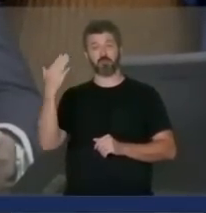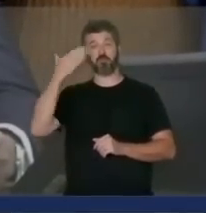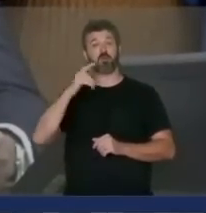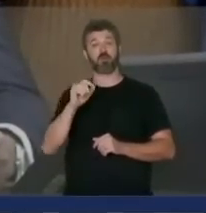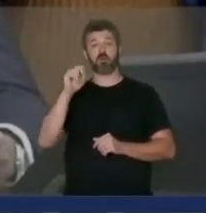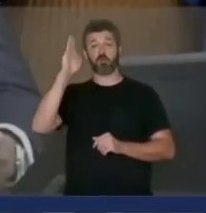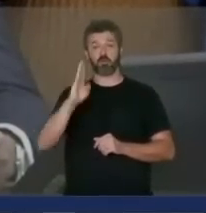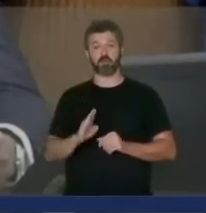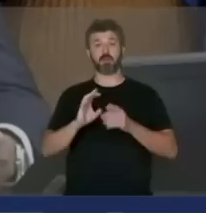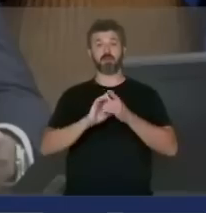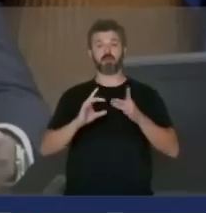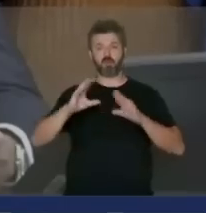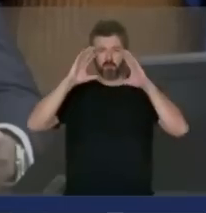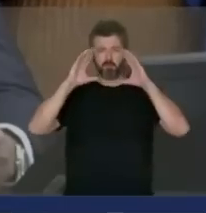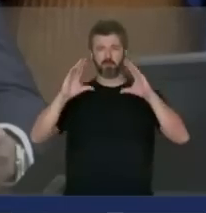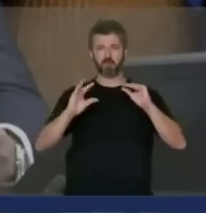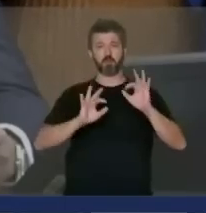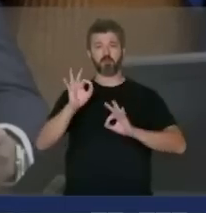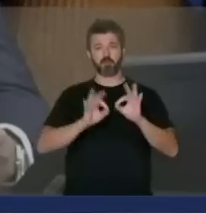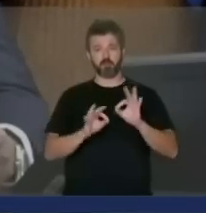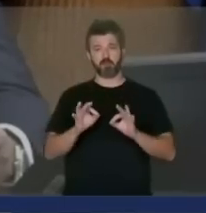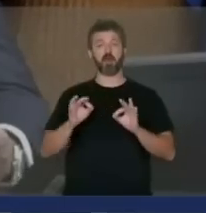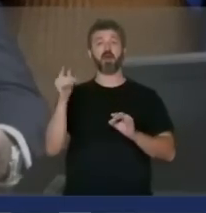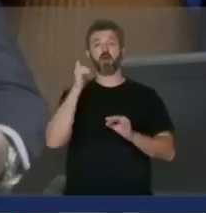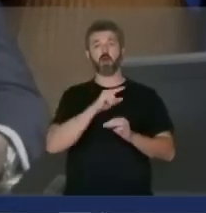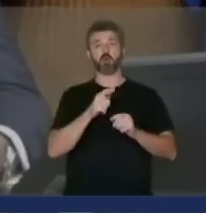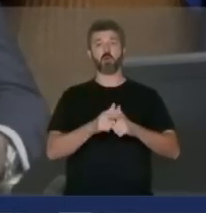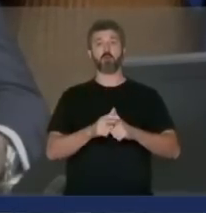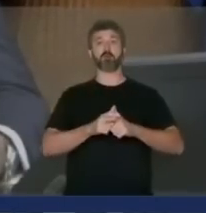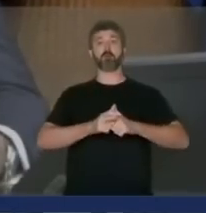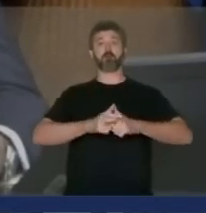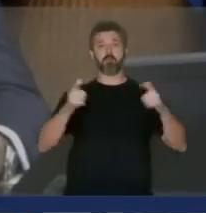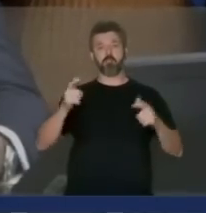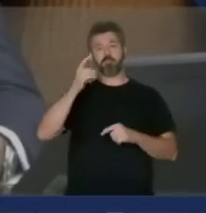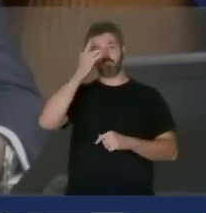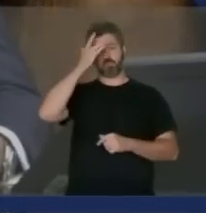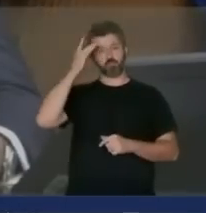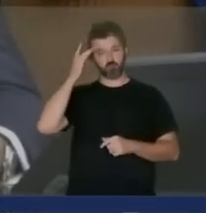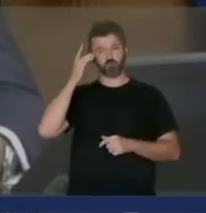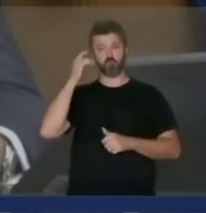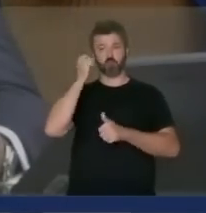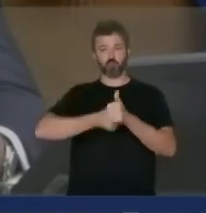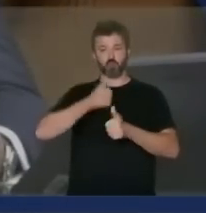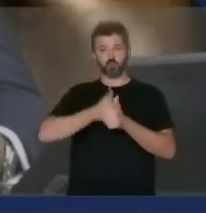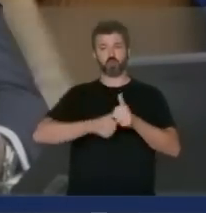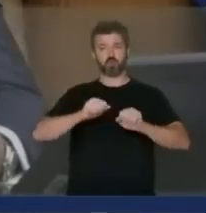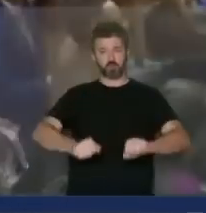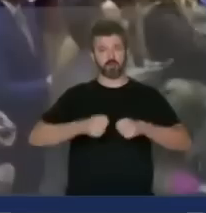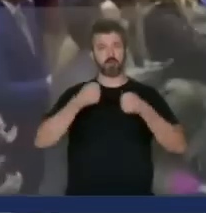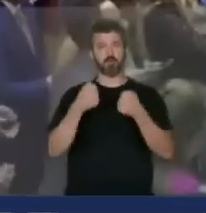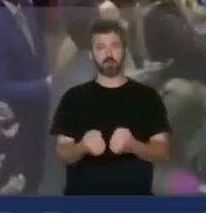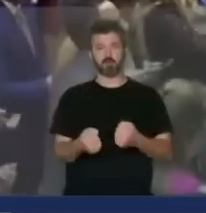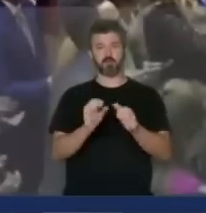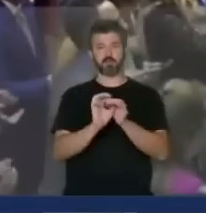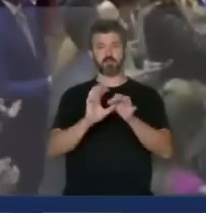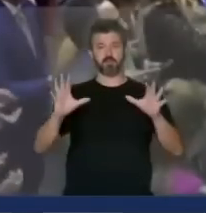democracia madura, preparada e feita por uma ampla maioria de pessoas que luta e defende a